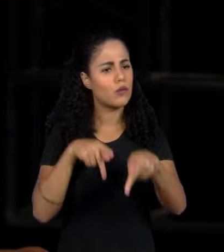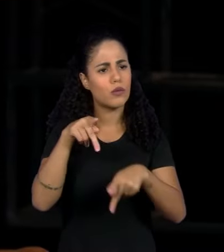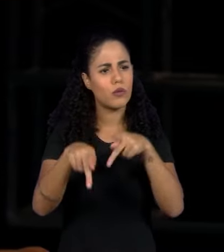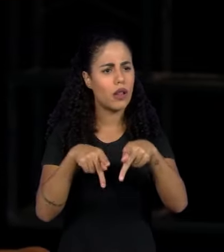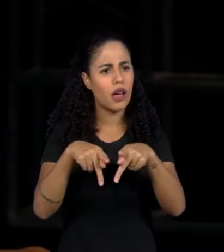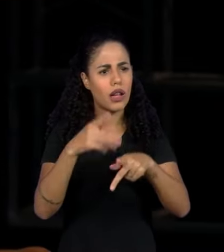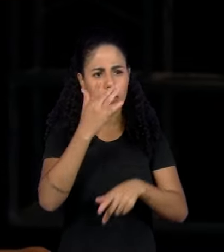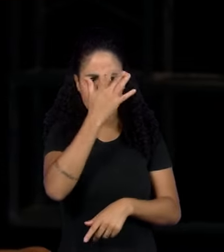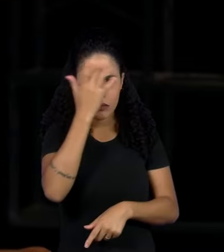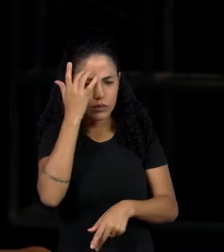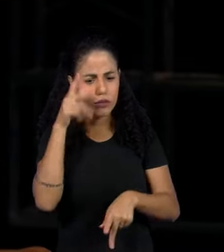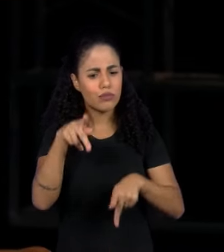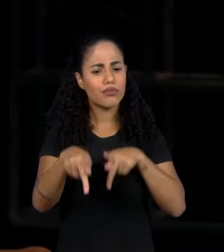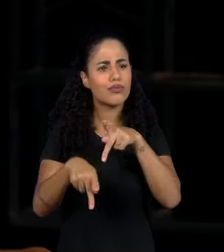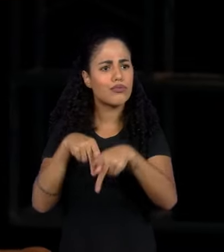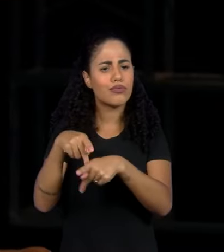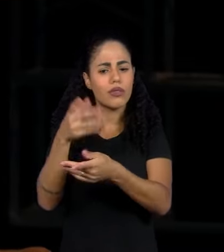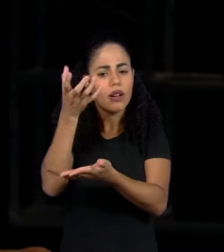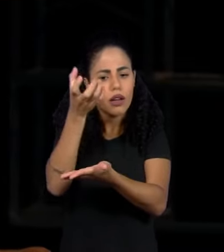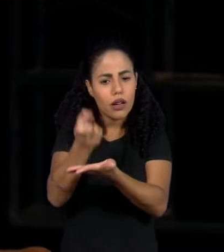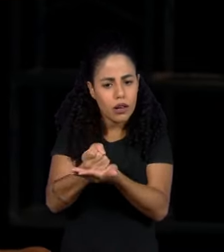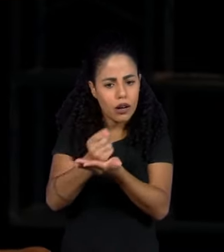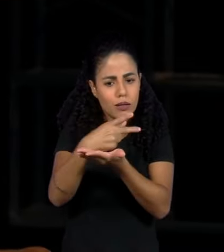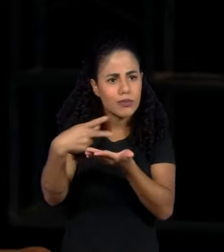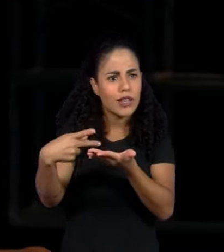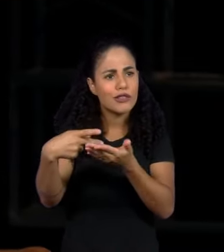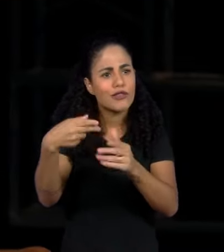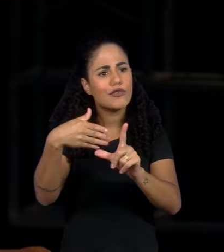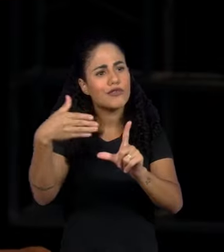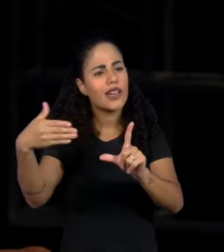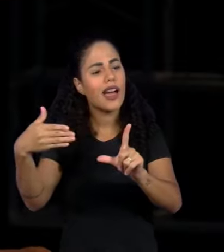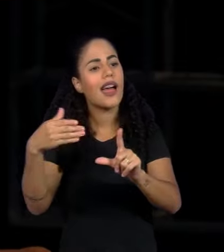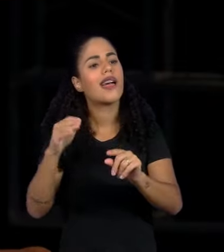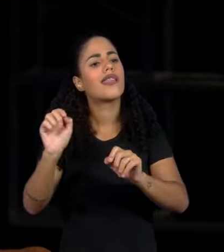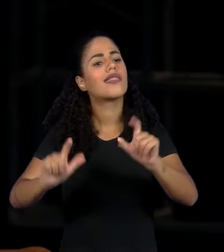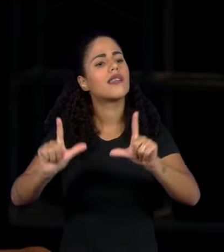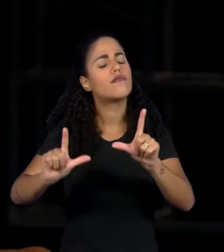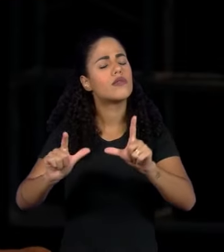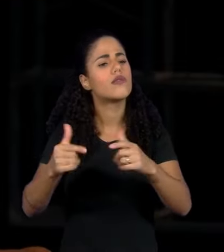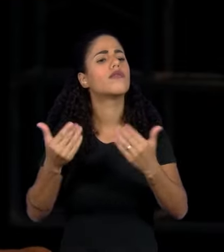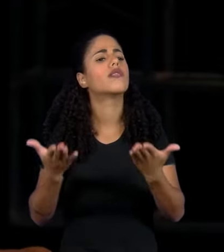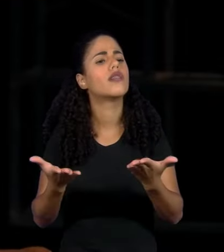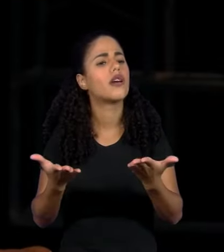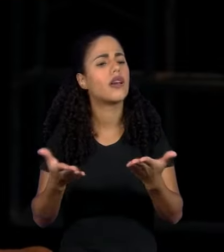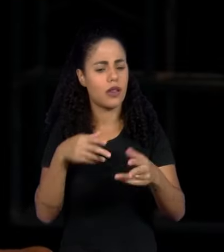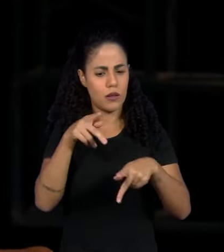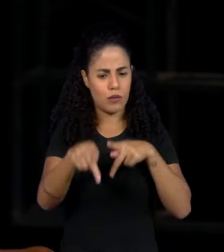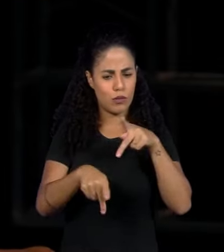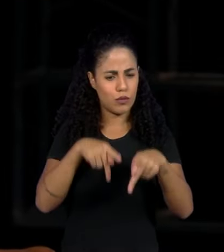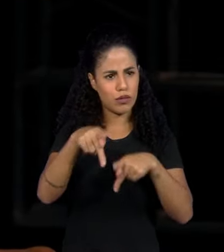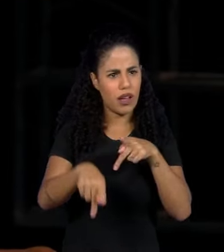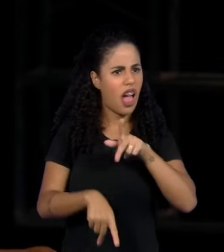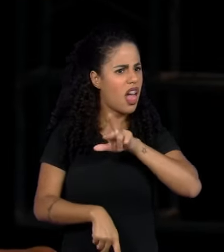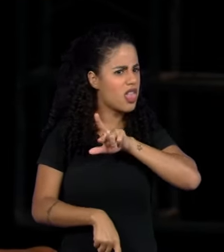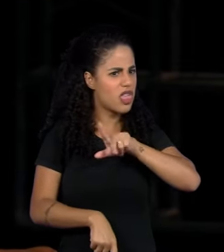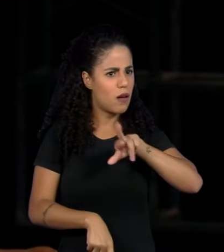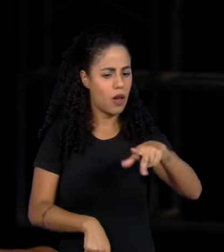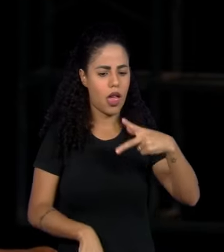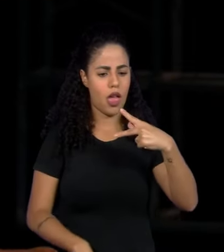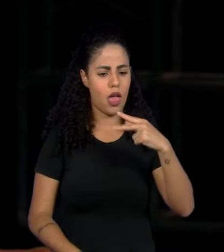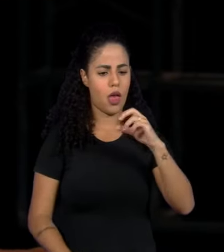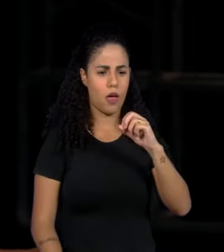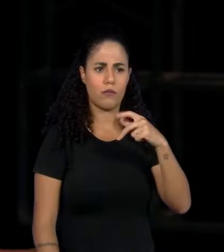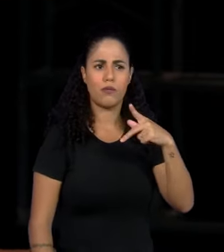artistas do chamado mainstream se valem delas para desenvolver os seus trabalhos. Então, quer dizer que o popular não é pop, não tem o